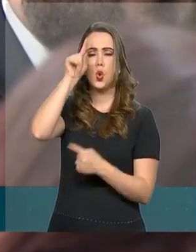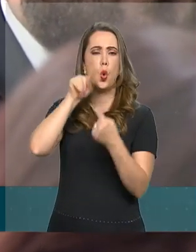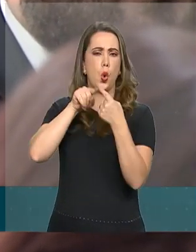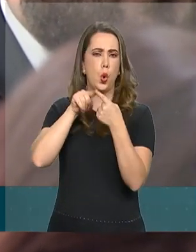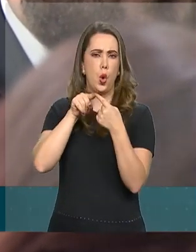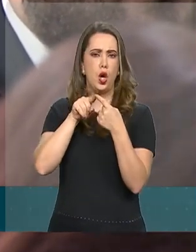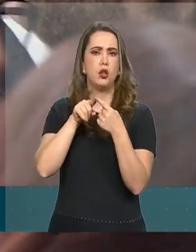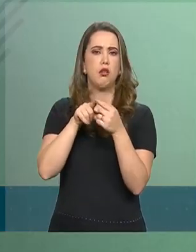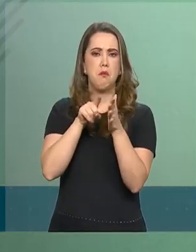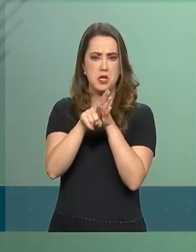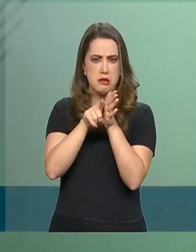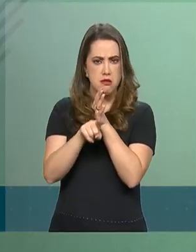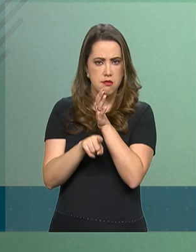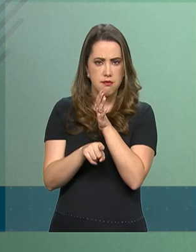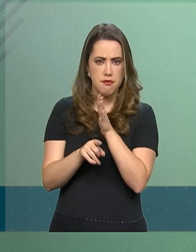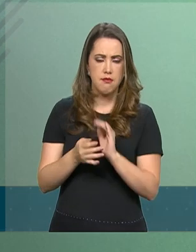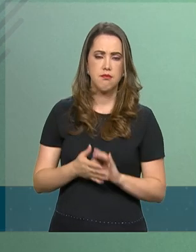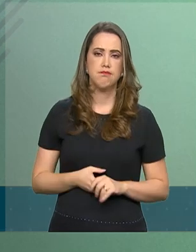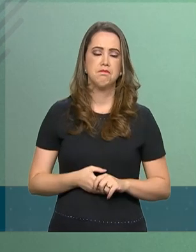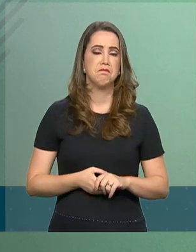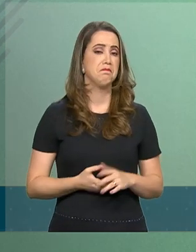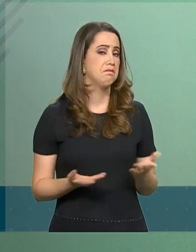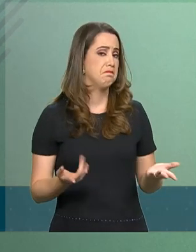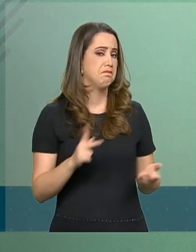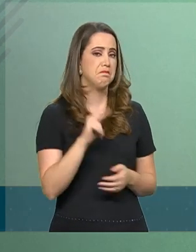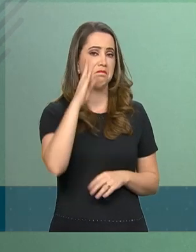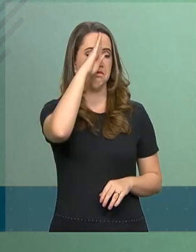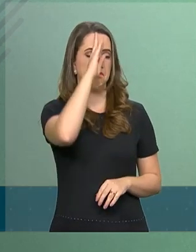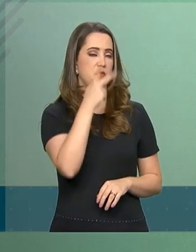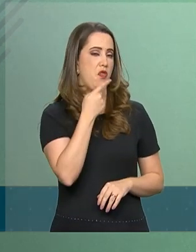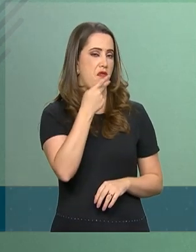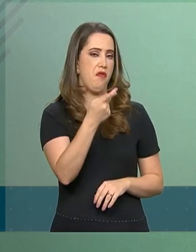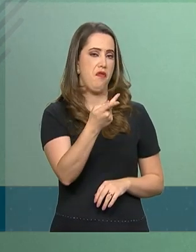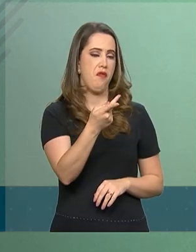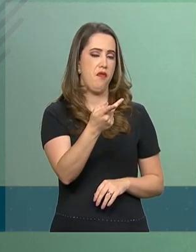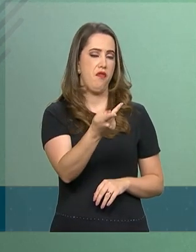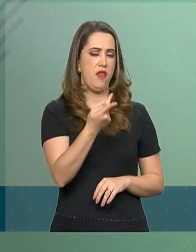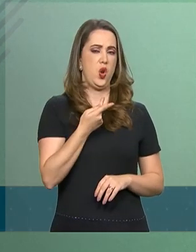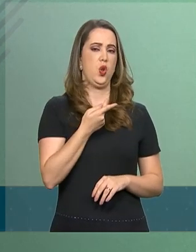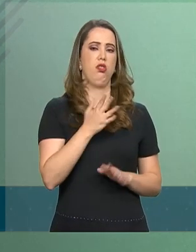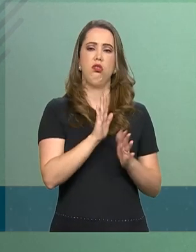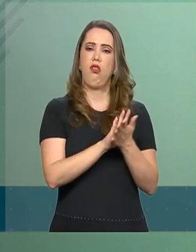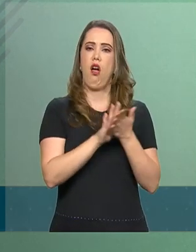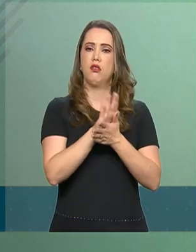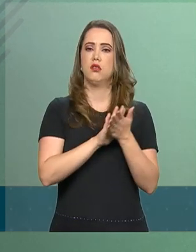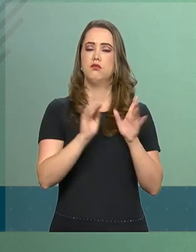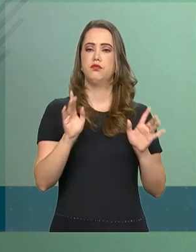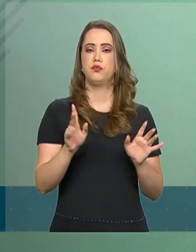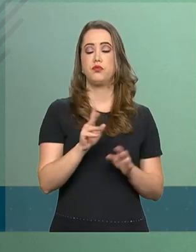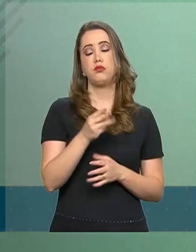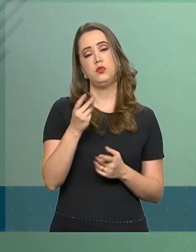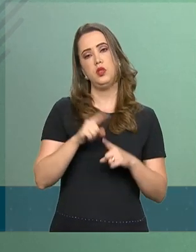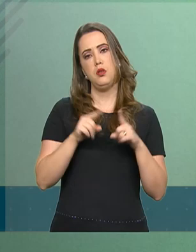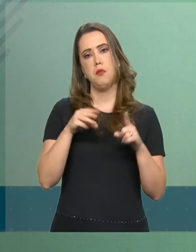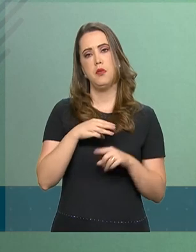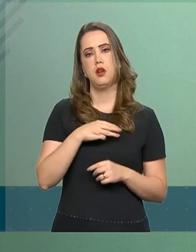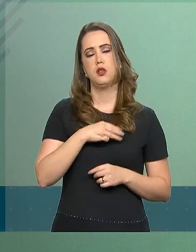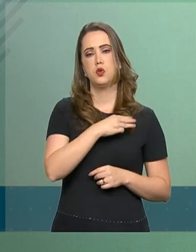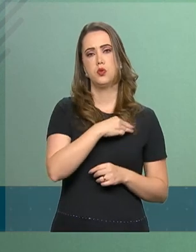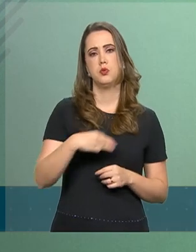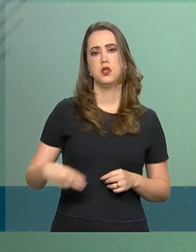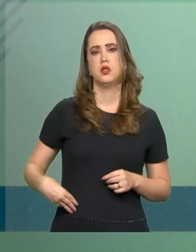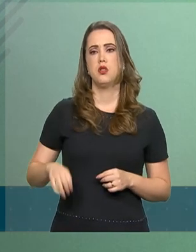obrigado é o primeiro nome comentou isso e o ministro hoje eu vou solicitar que você leve a questão a